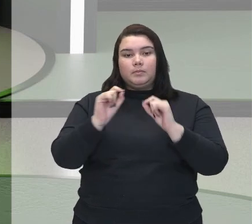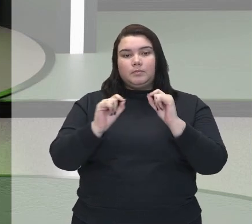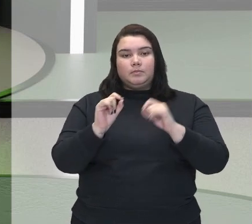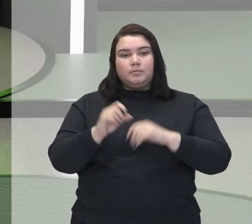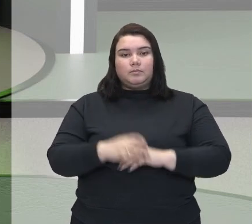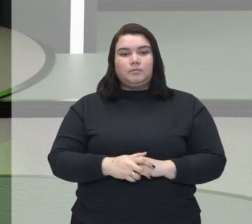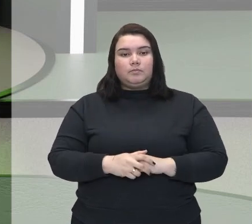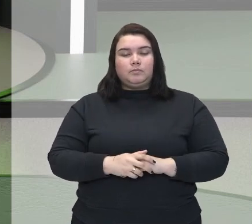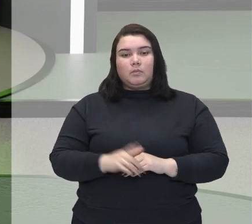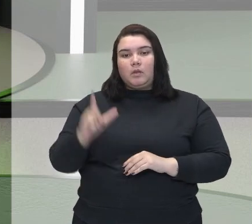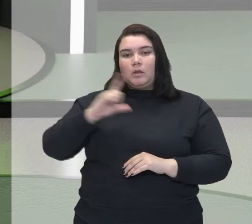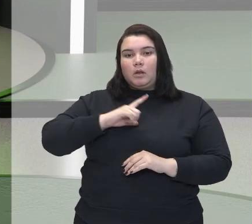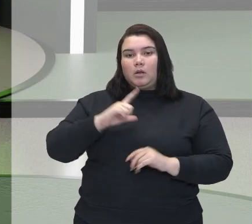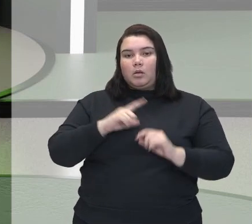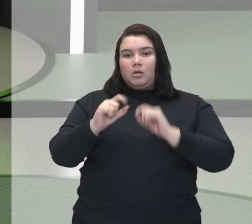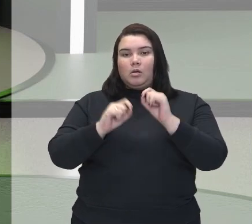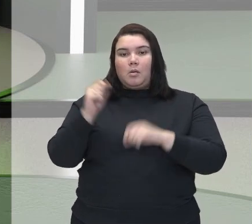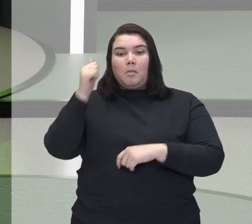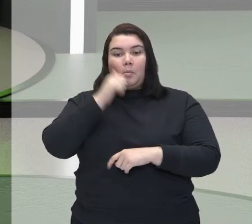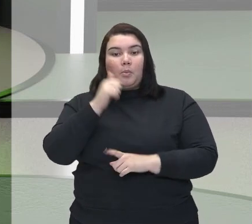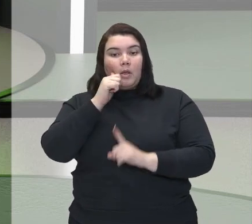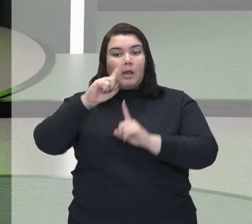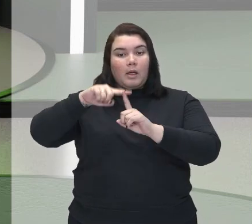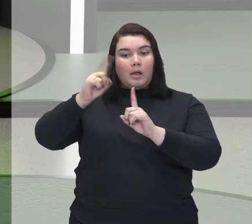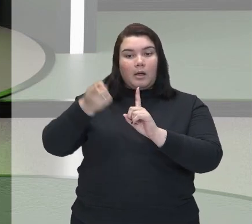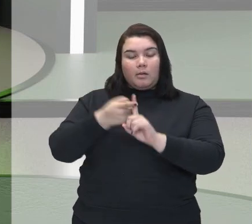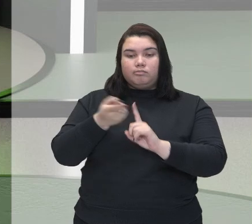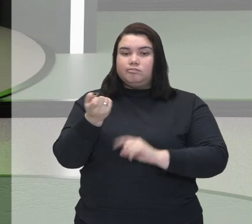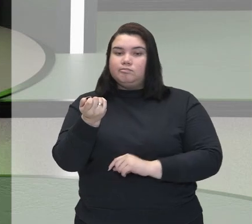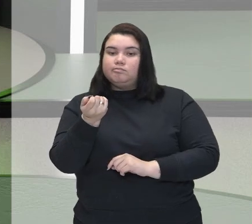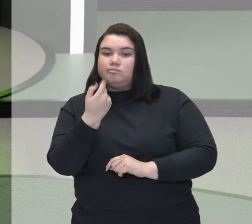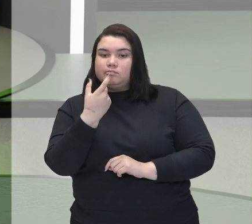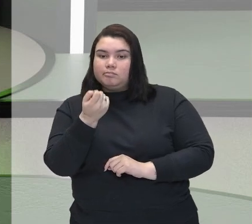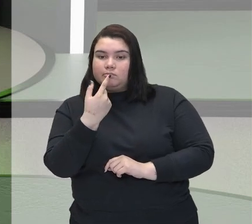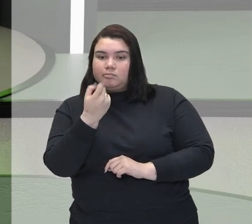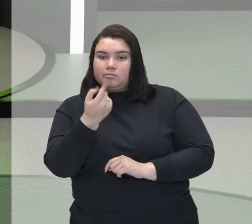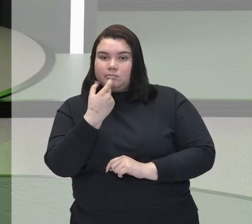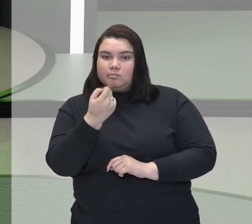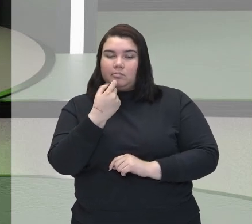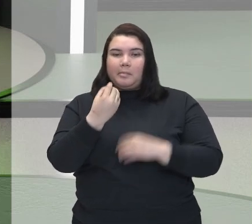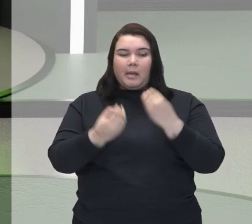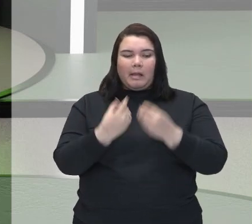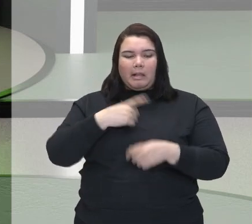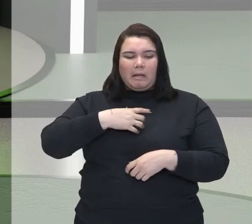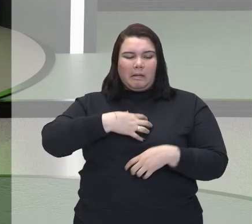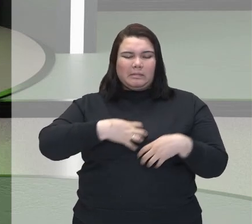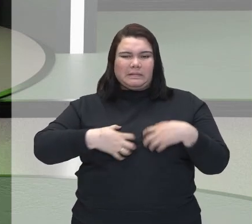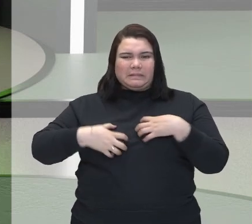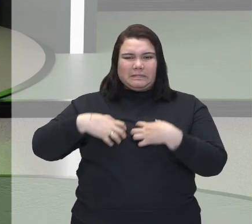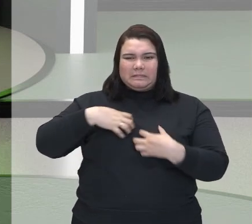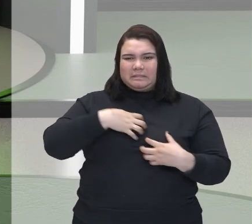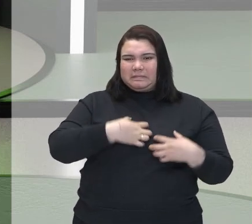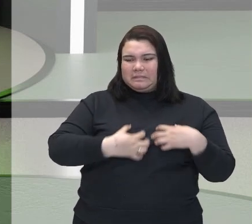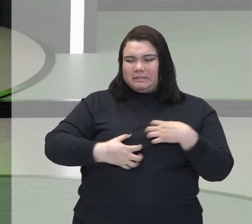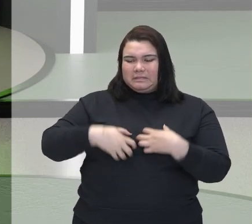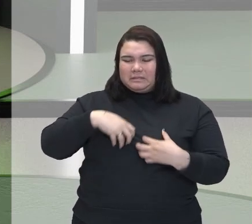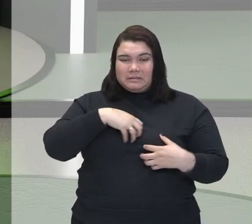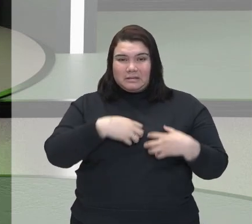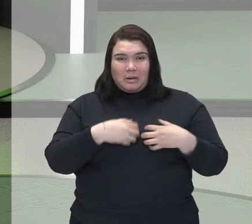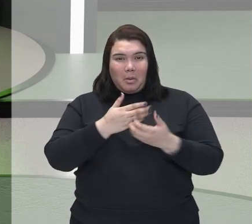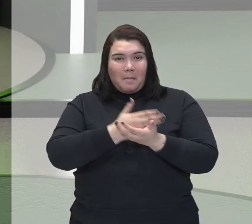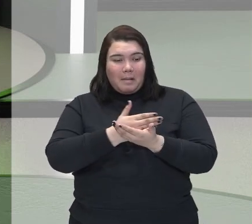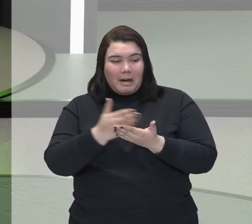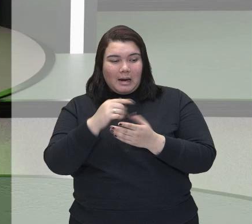foi receitado para mulheres grávidas para passar os enjoos, as náuseas do início da